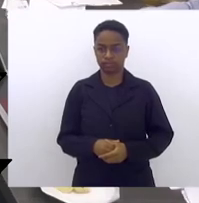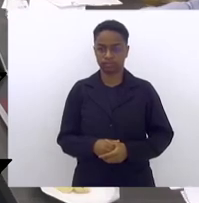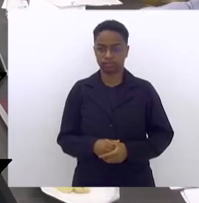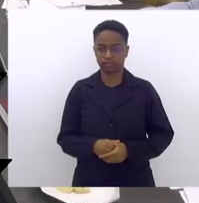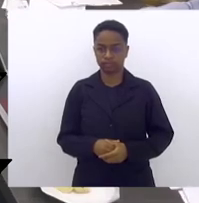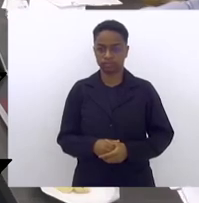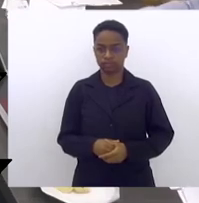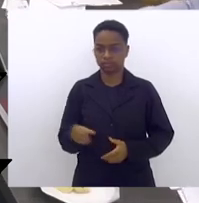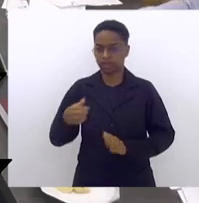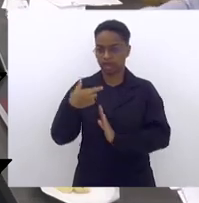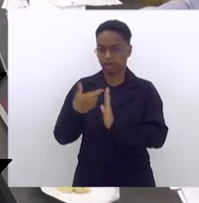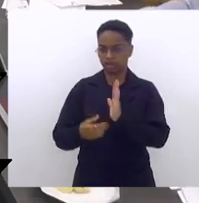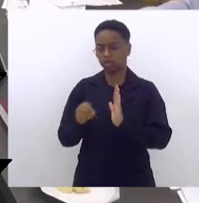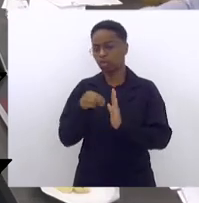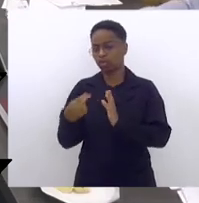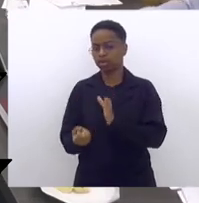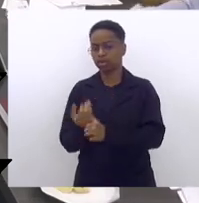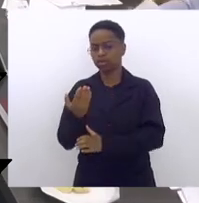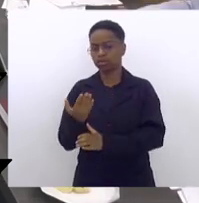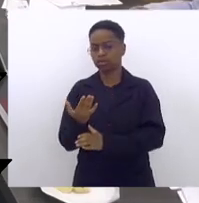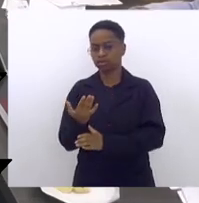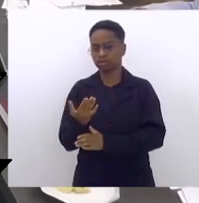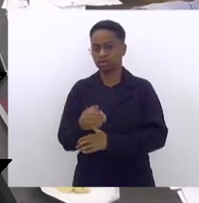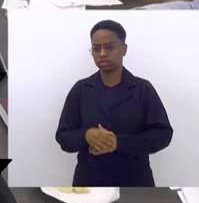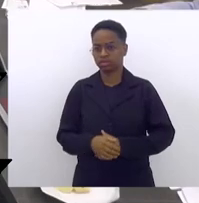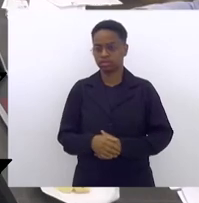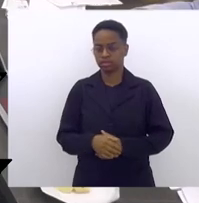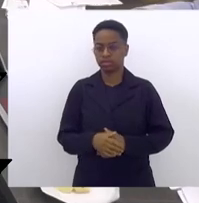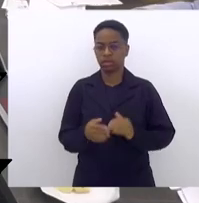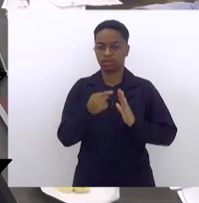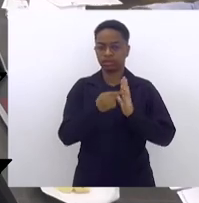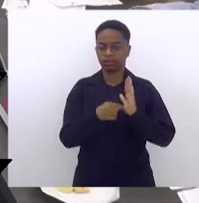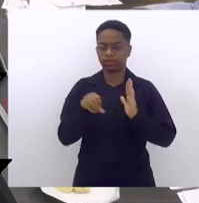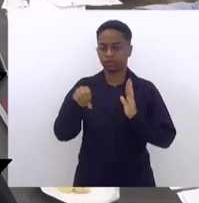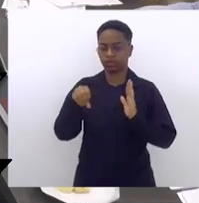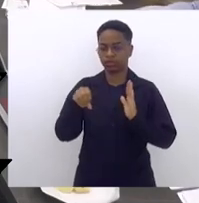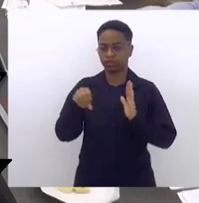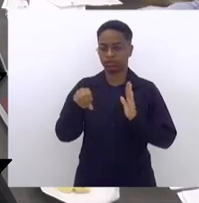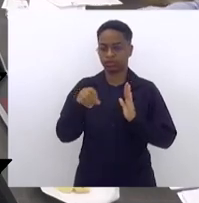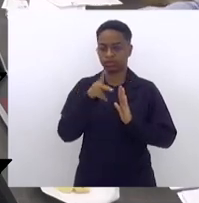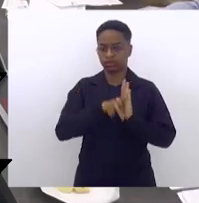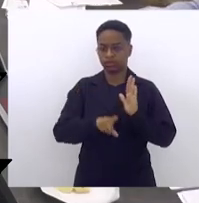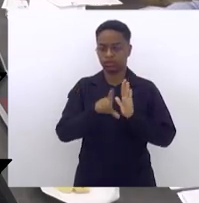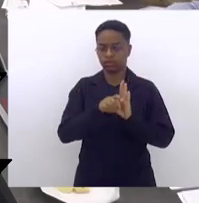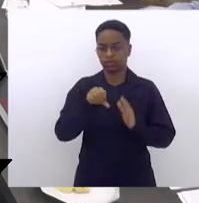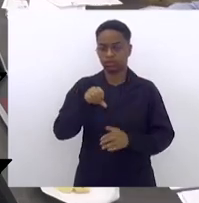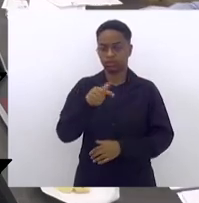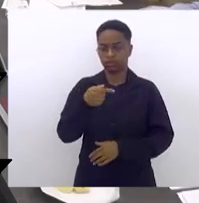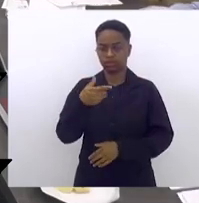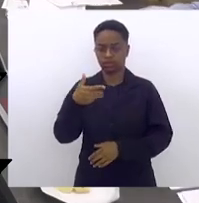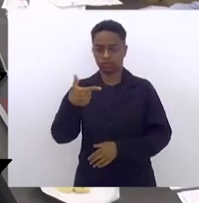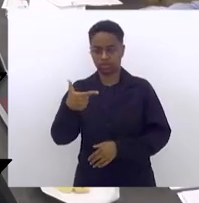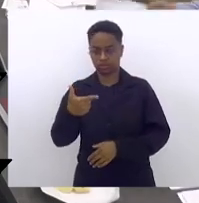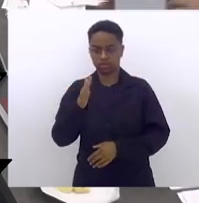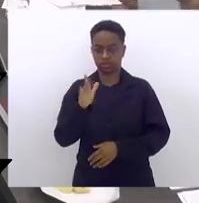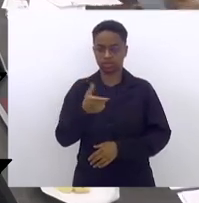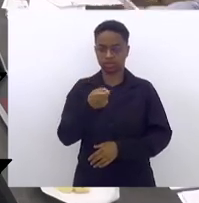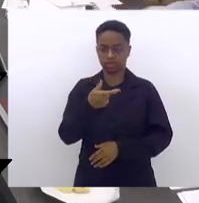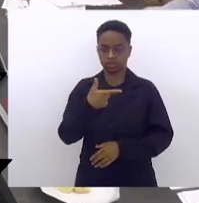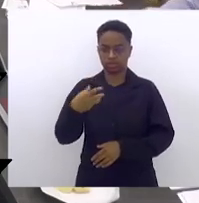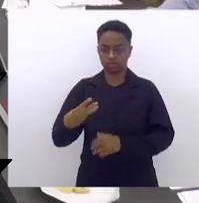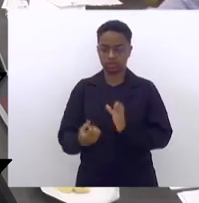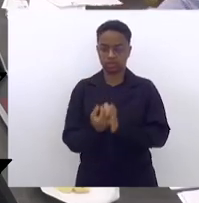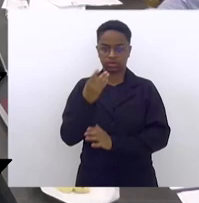Vossa Excelência relator ou autor? Relator. Item 9 da pauta. PL 972 de 2023, de autoria da